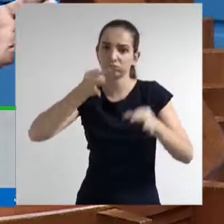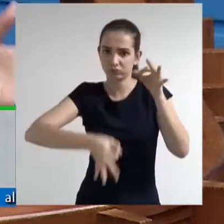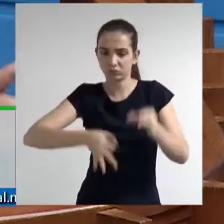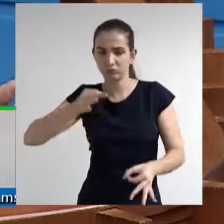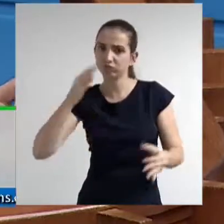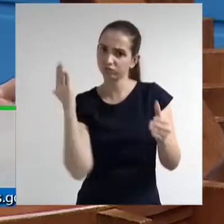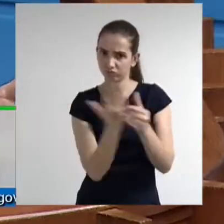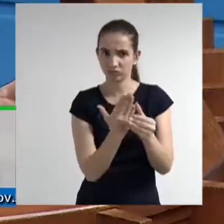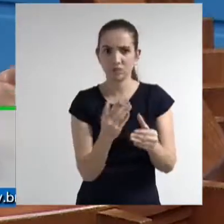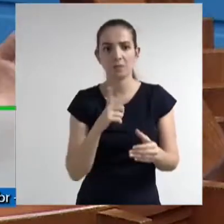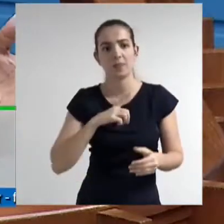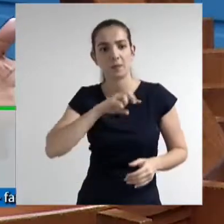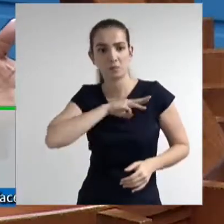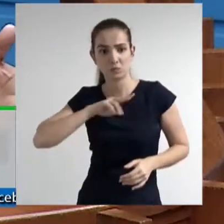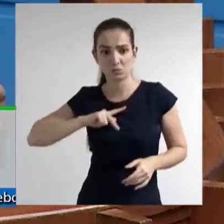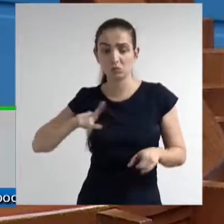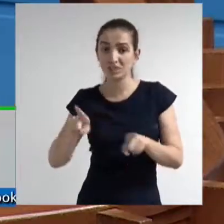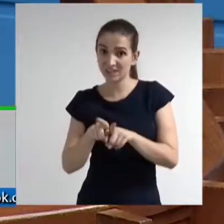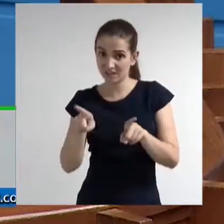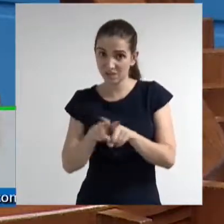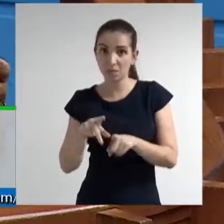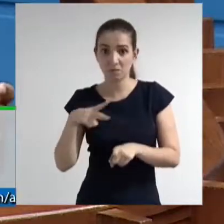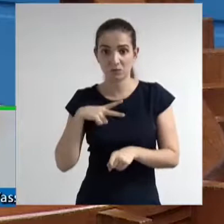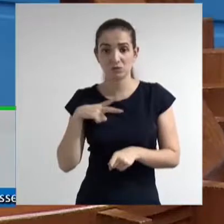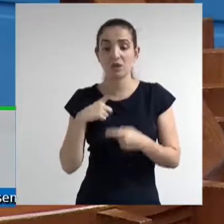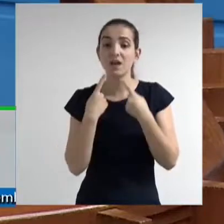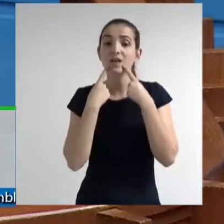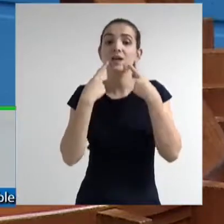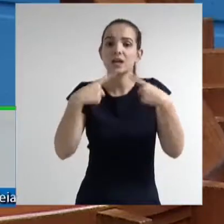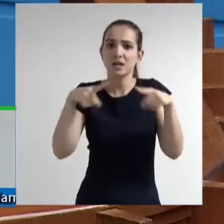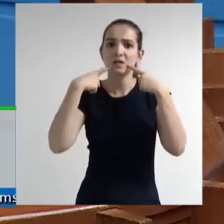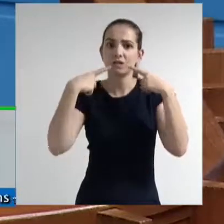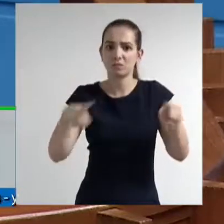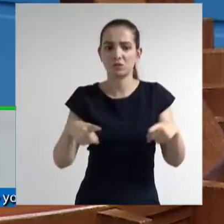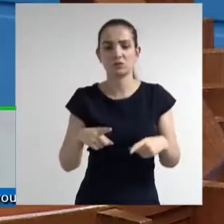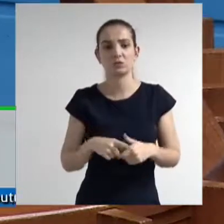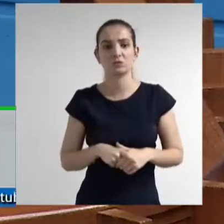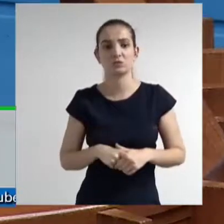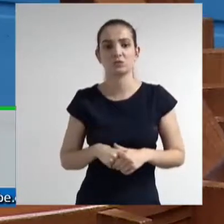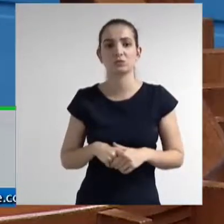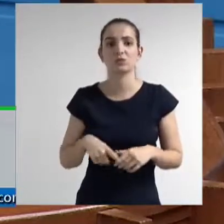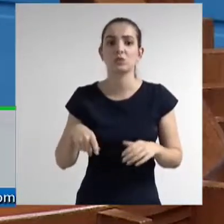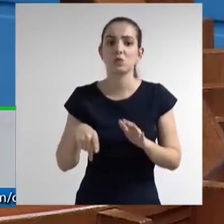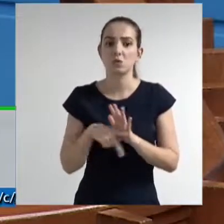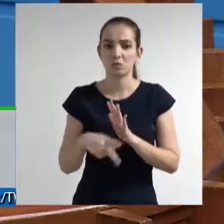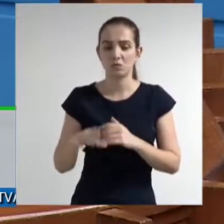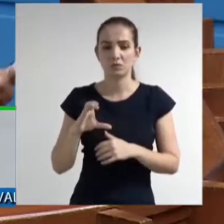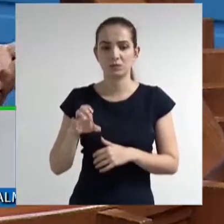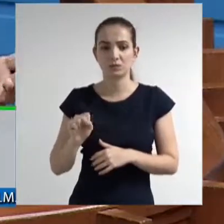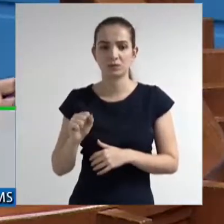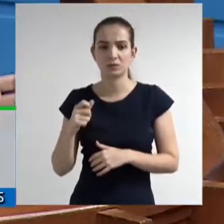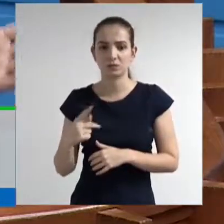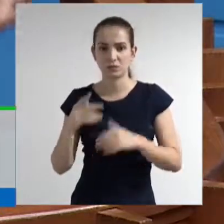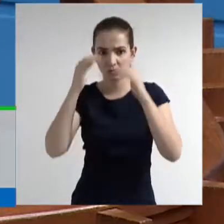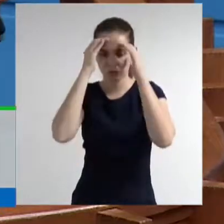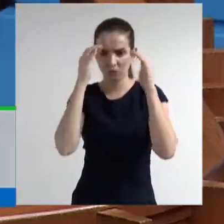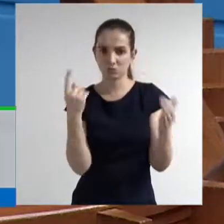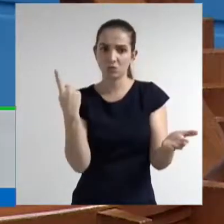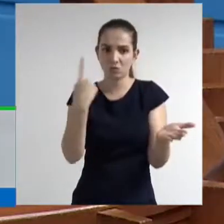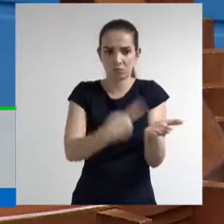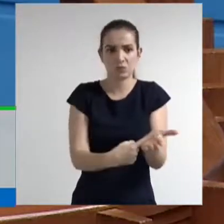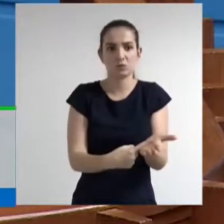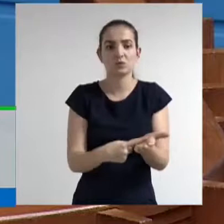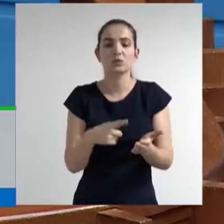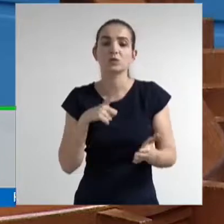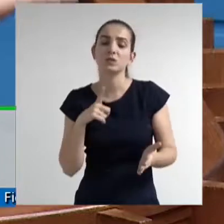Ministério Público quanto ações particulares, reclamando por parte da CESP o cumprimento de obrigações que